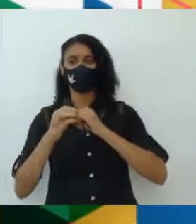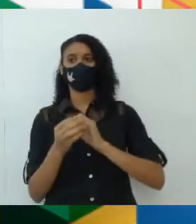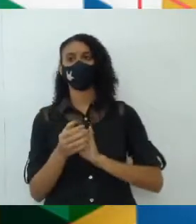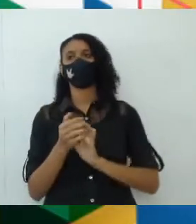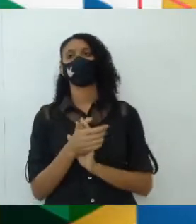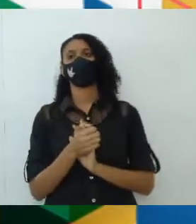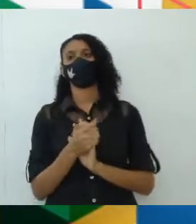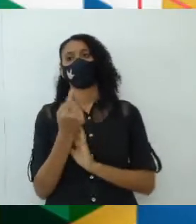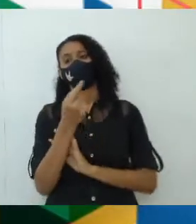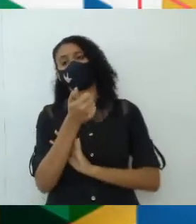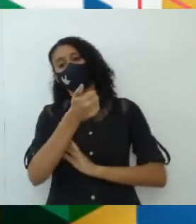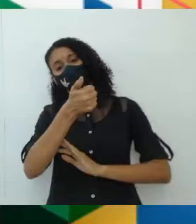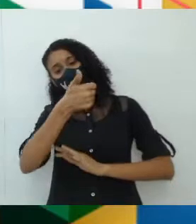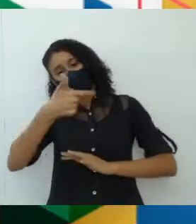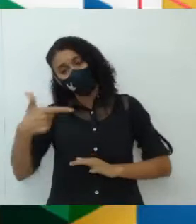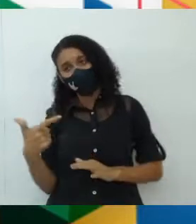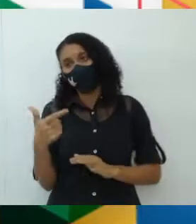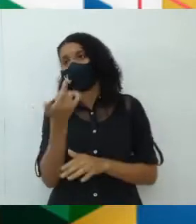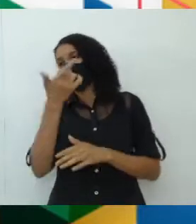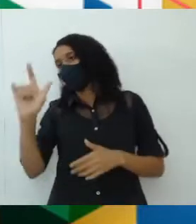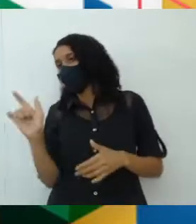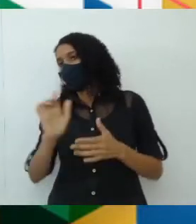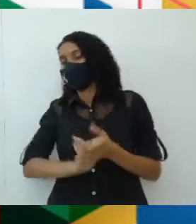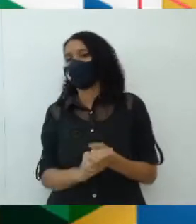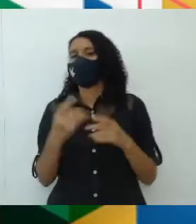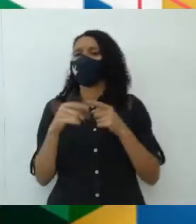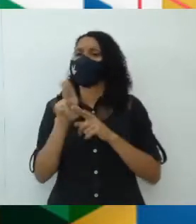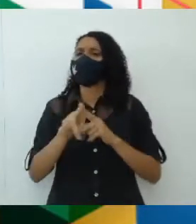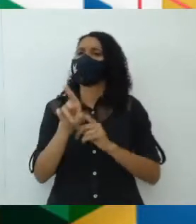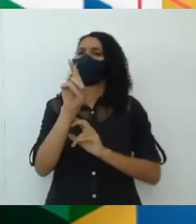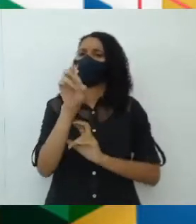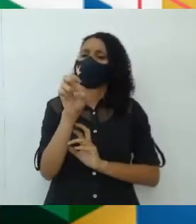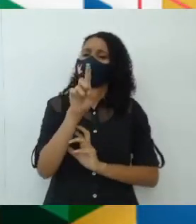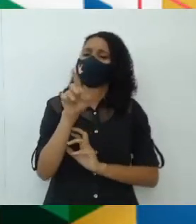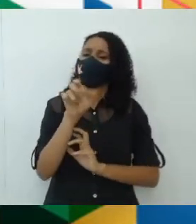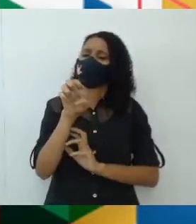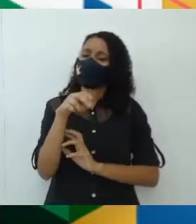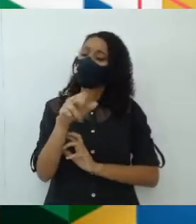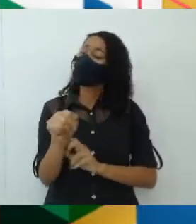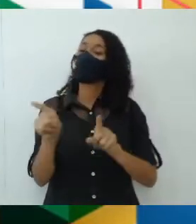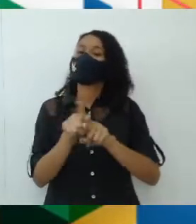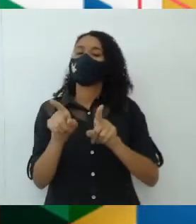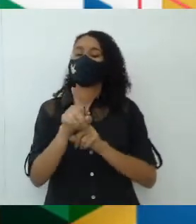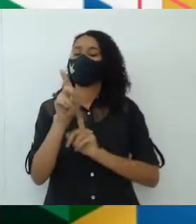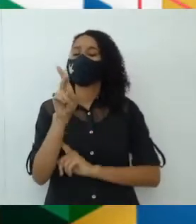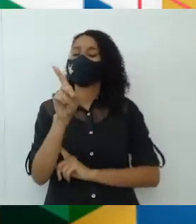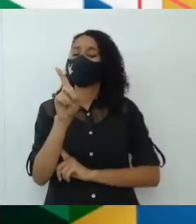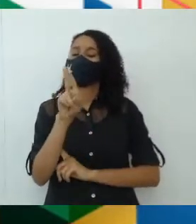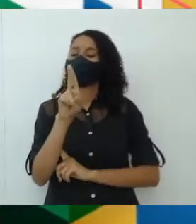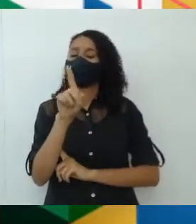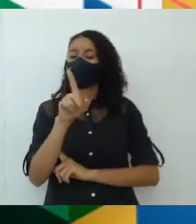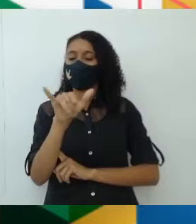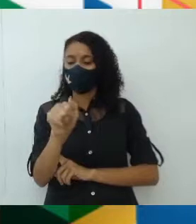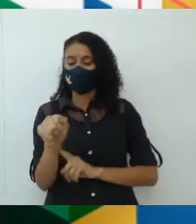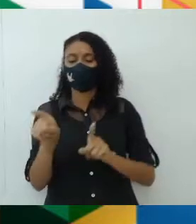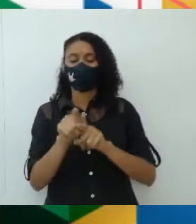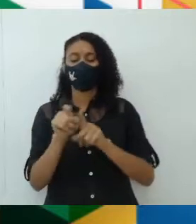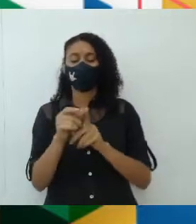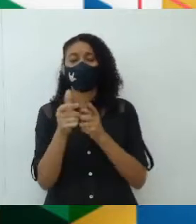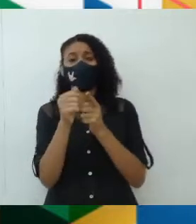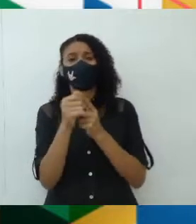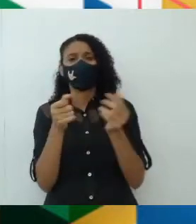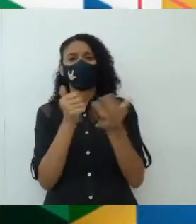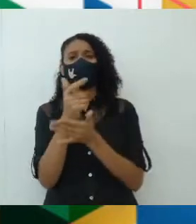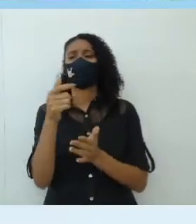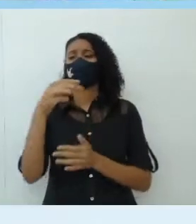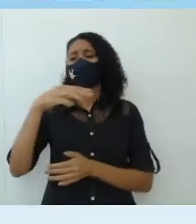assim sucessivamente. Por que nós usamos dezena, dúzia, centena? Quando vamos comprar milho, a mão de milho, que são